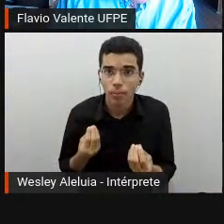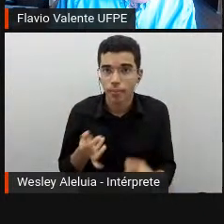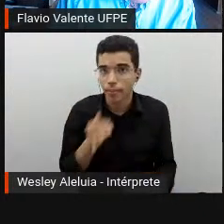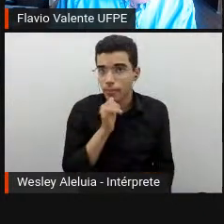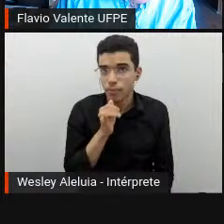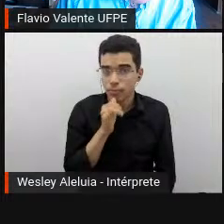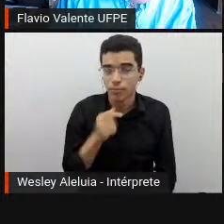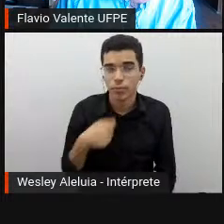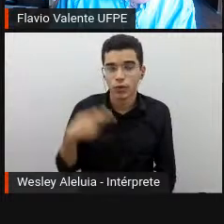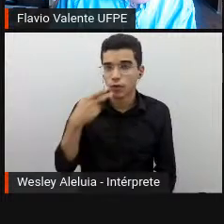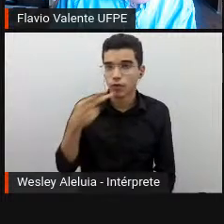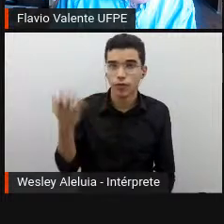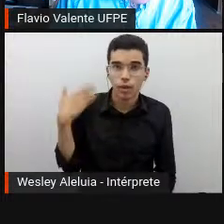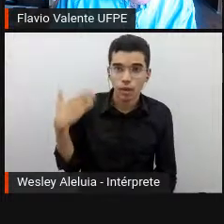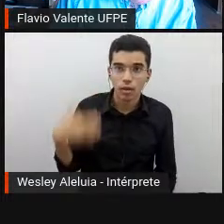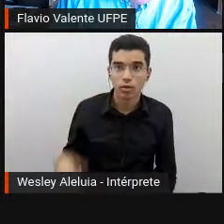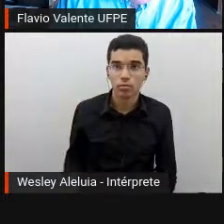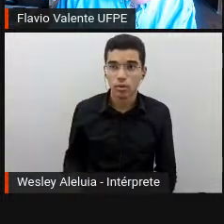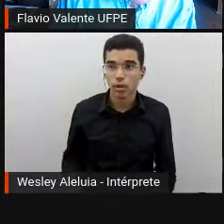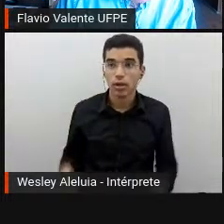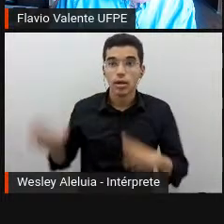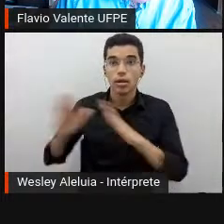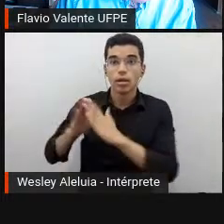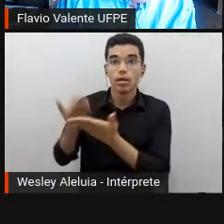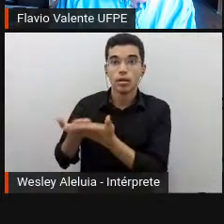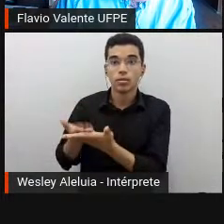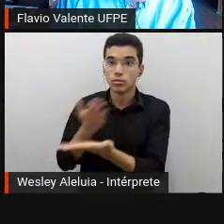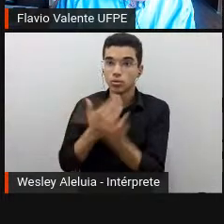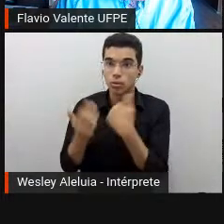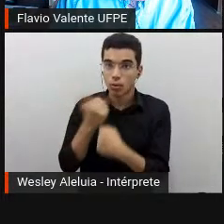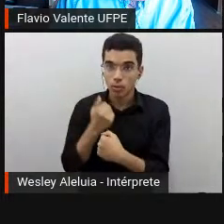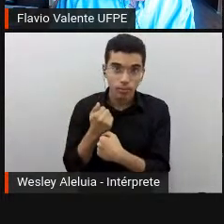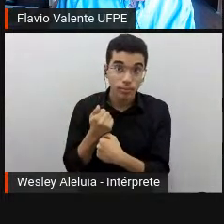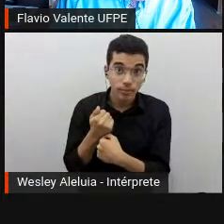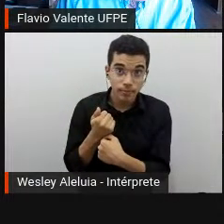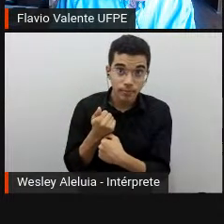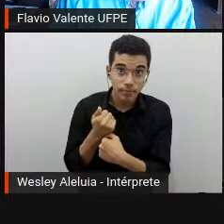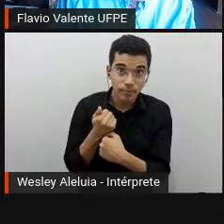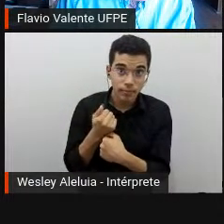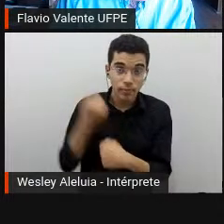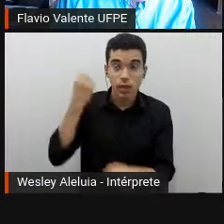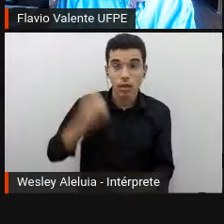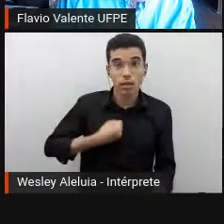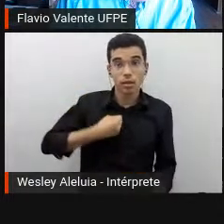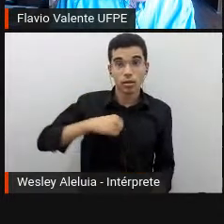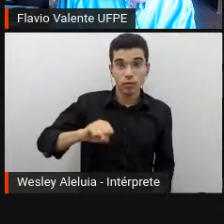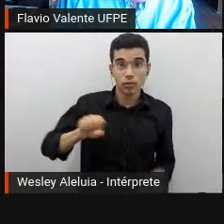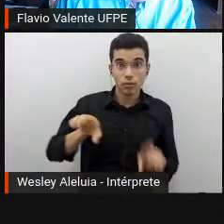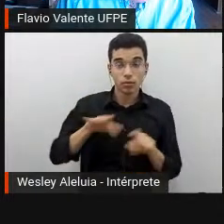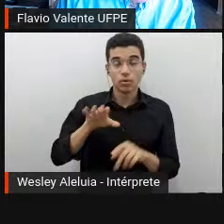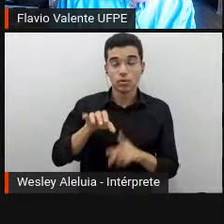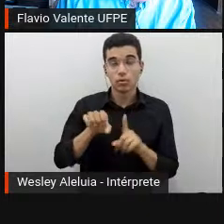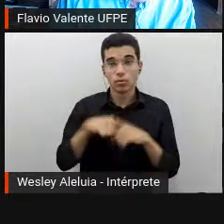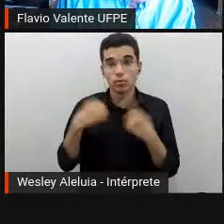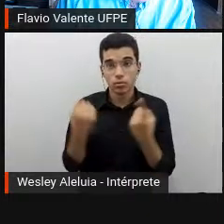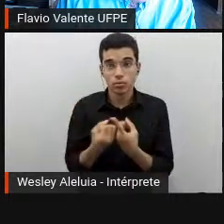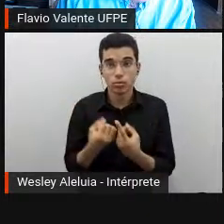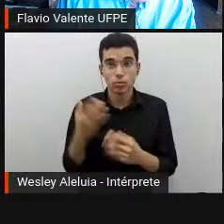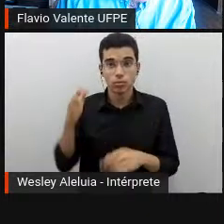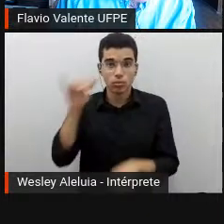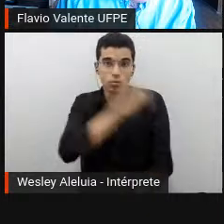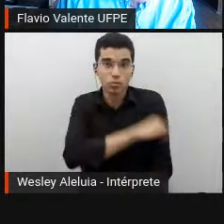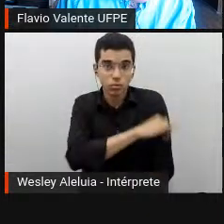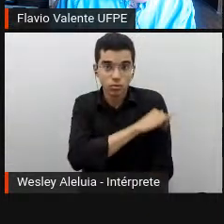citei, por exemplo, da merenda escolar, onde a Defensoria Pública do Rio de Janeiro, junto com movimentos sociais,